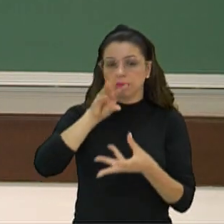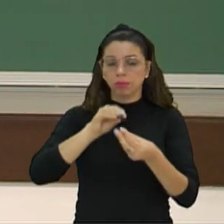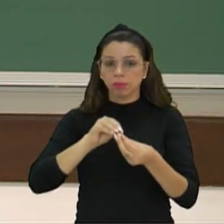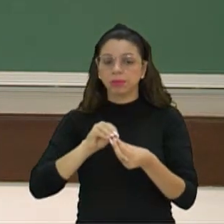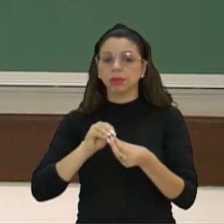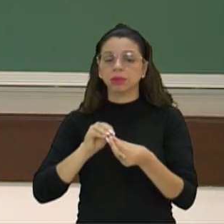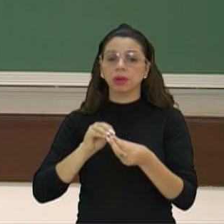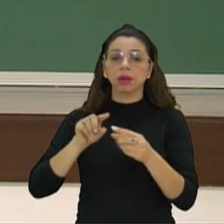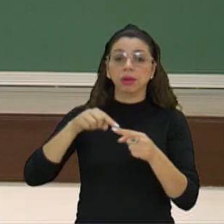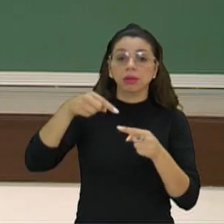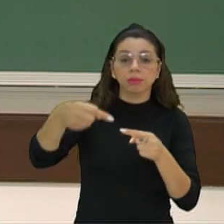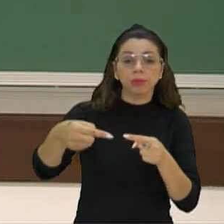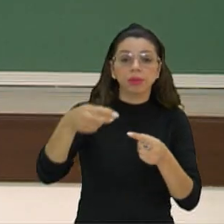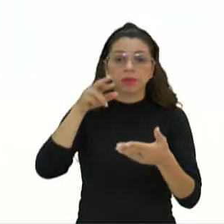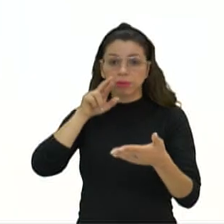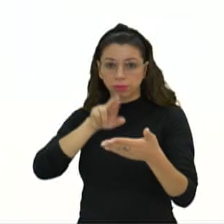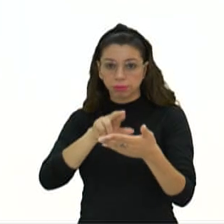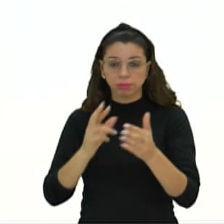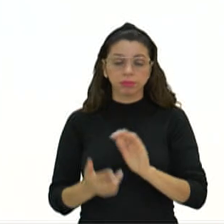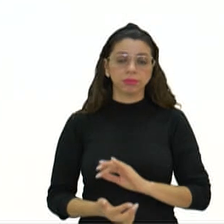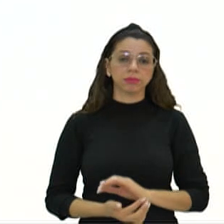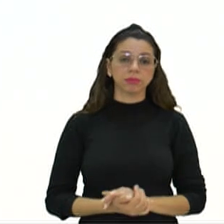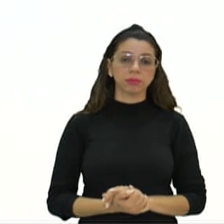aí, e daí a gente já vê a resposta. Bora lá.